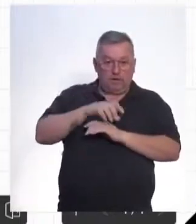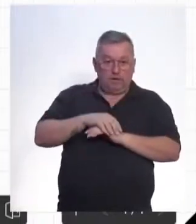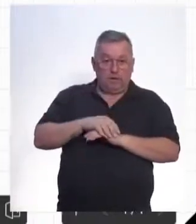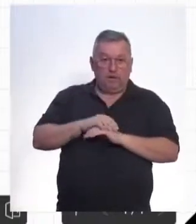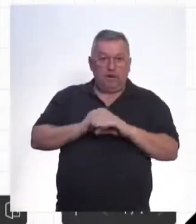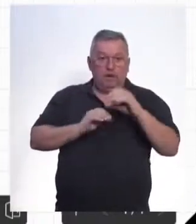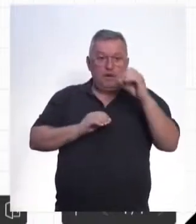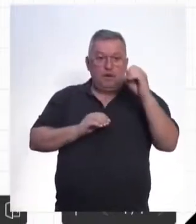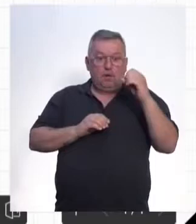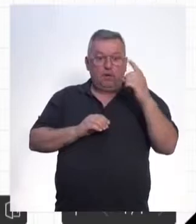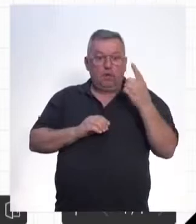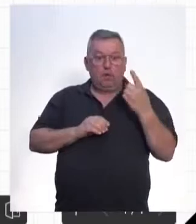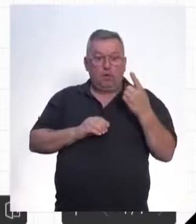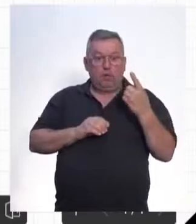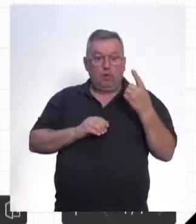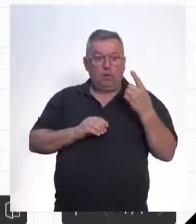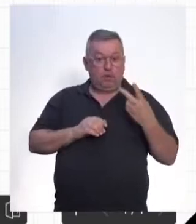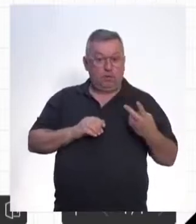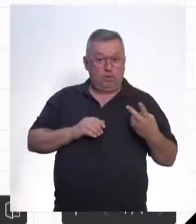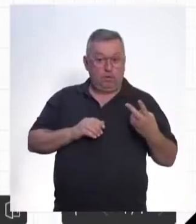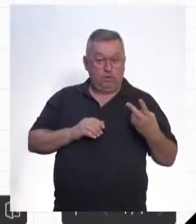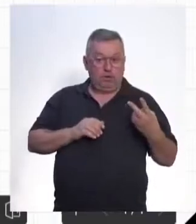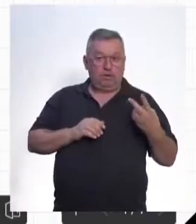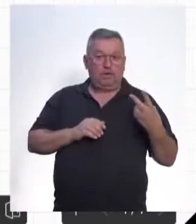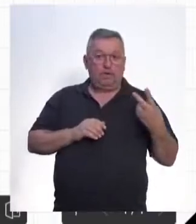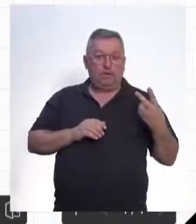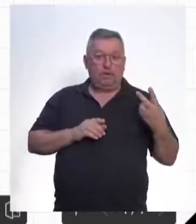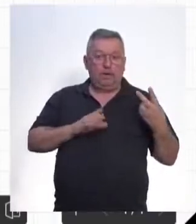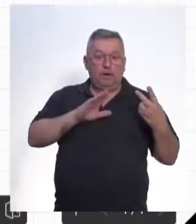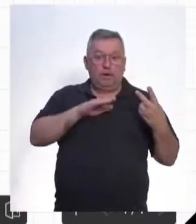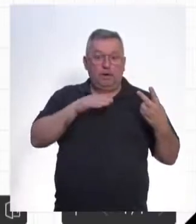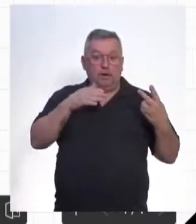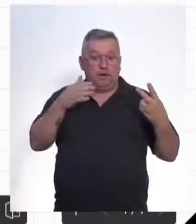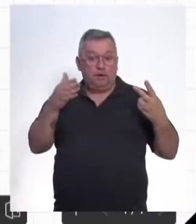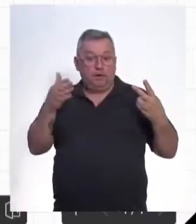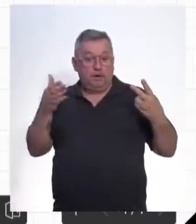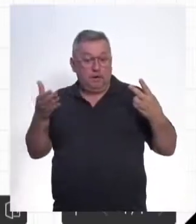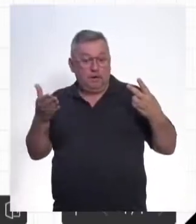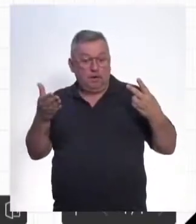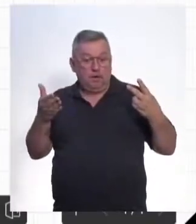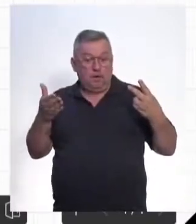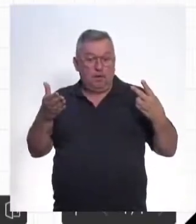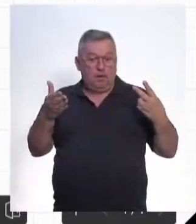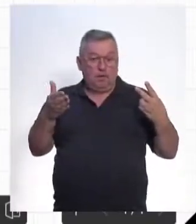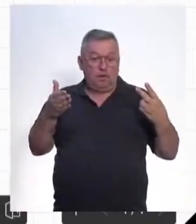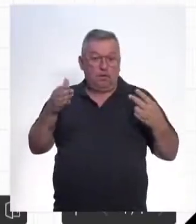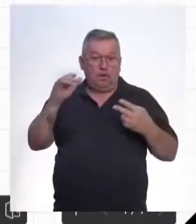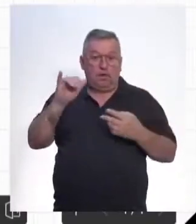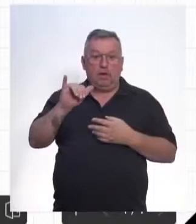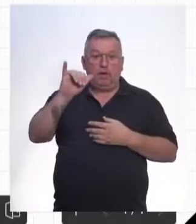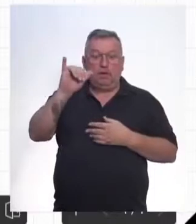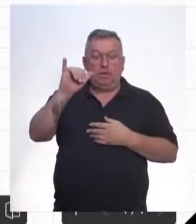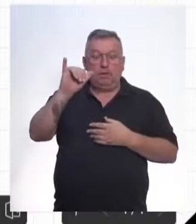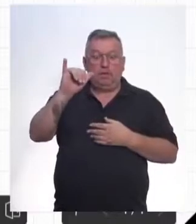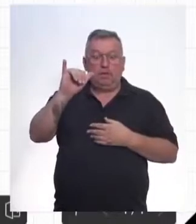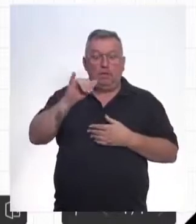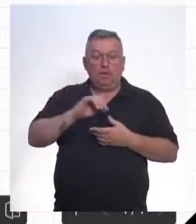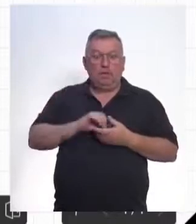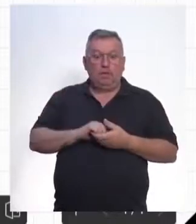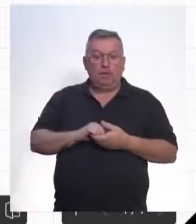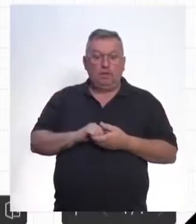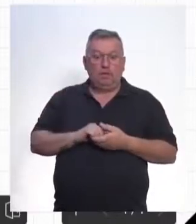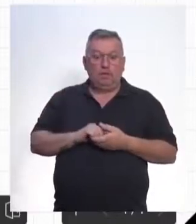eu vou usar, que é 0, 1 e 2, correto? E na outra coluna, o que eu vou